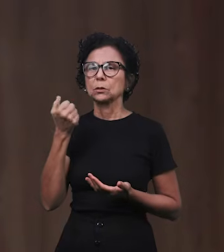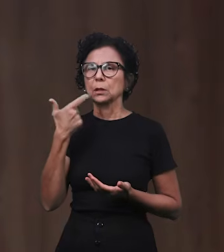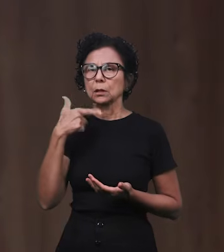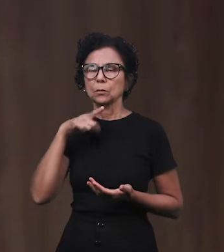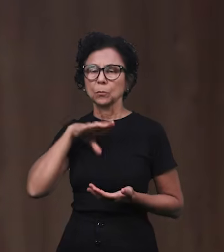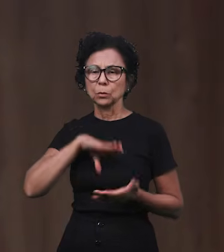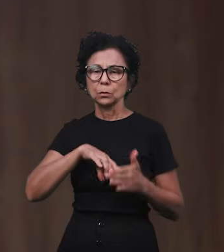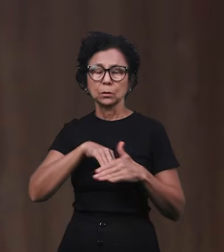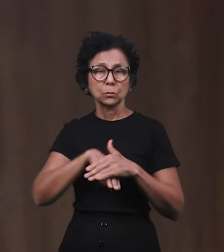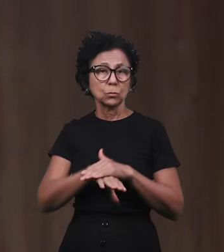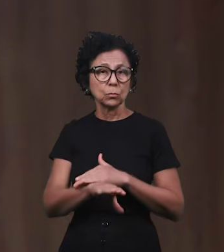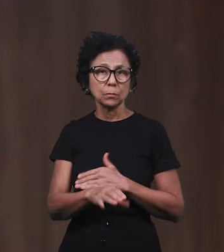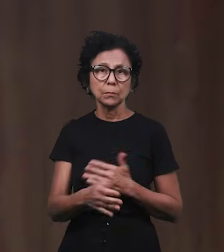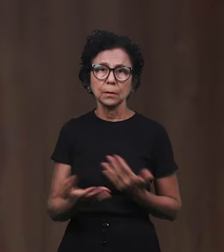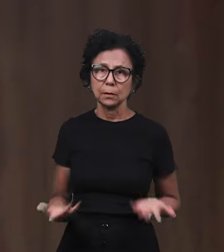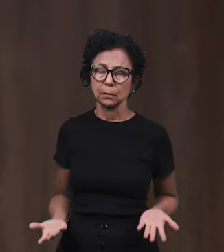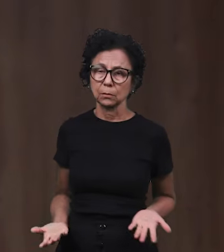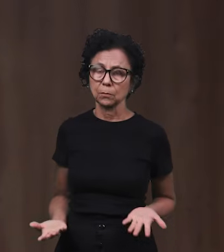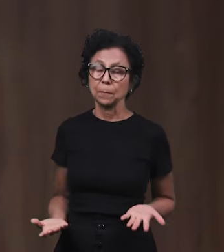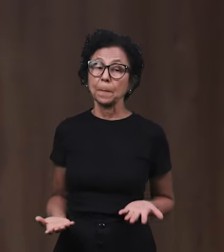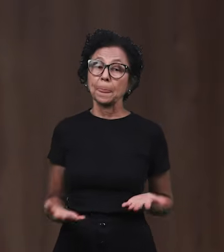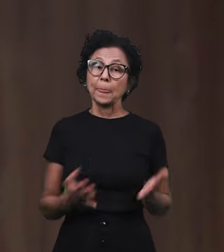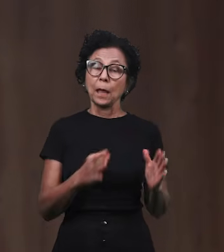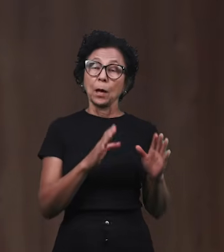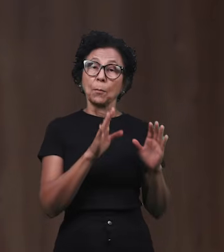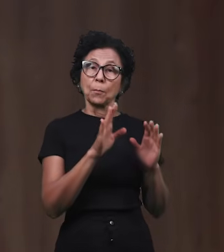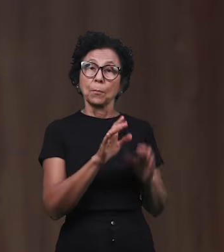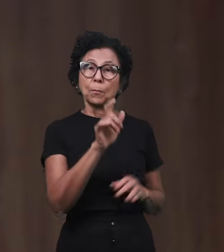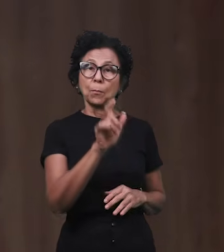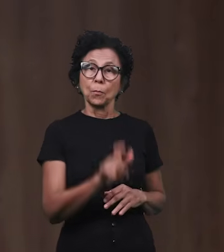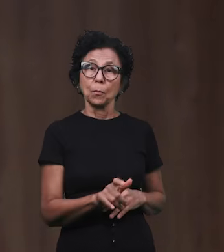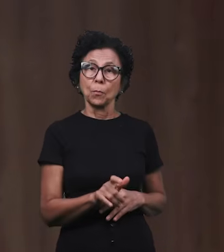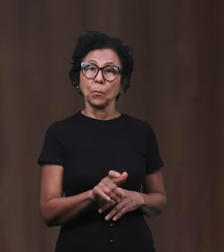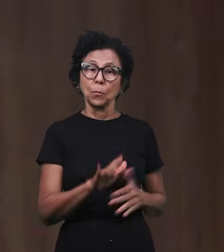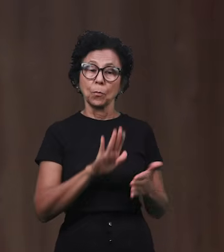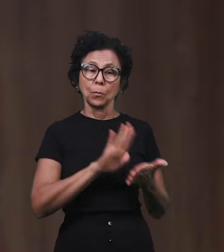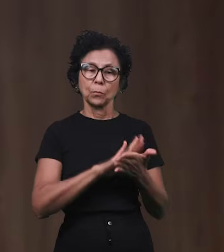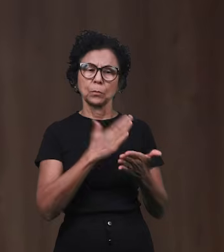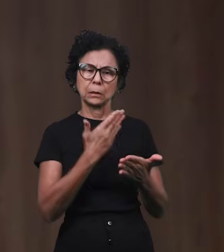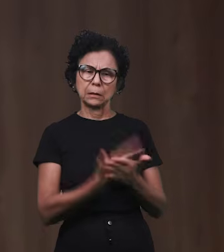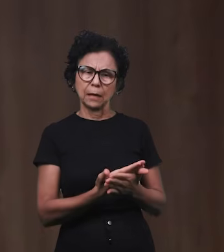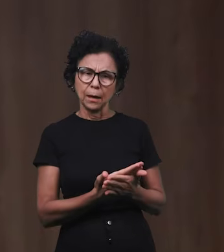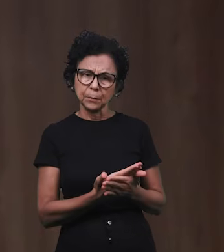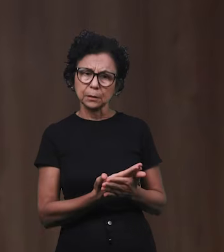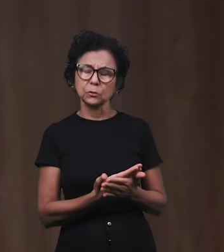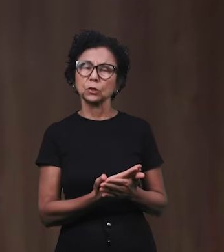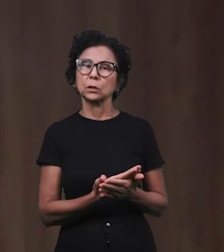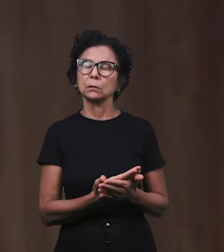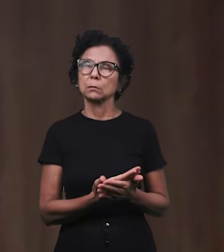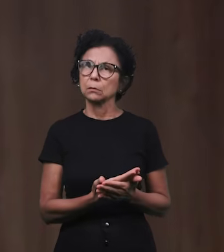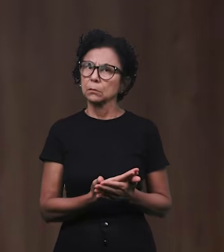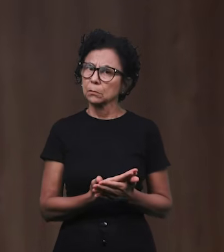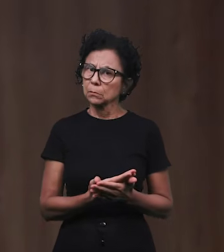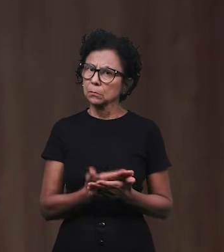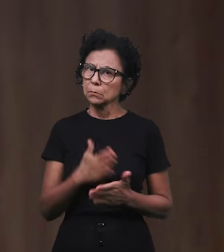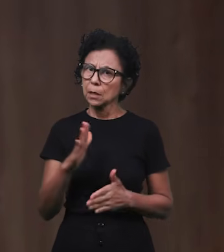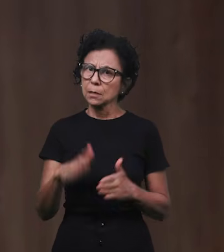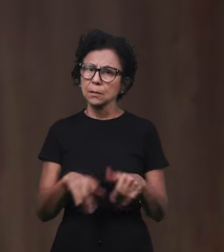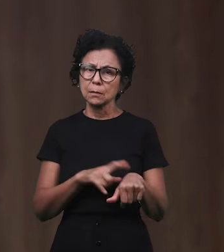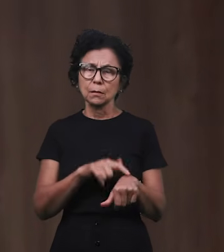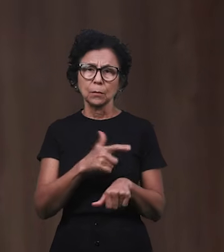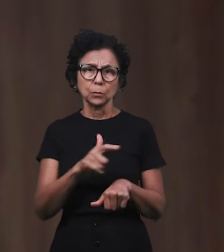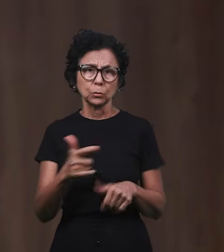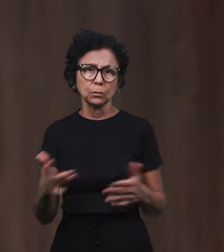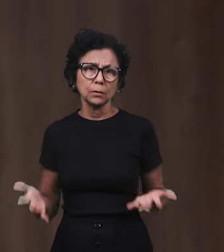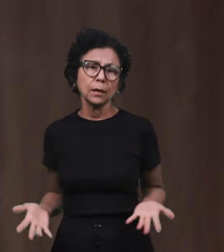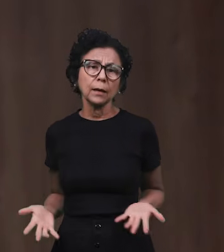intérprete, no período do louvor, a gente não tem esse tempo da mensagem. A mensagem, como a gente sempre dito, né? Leitura do texto. Interpreta no